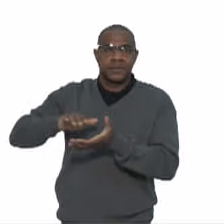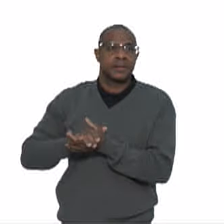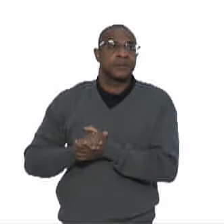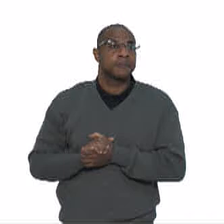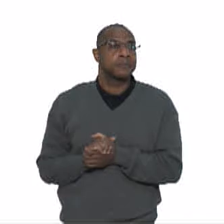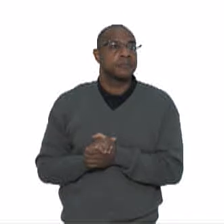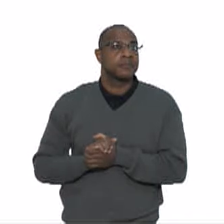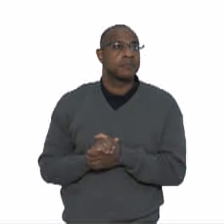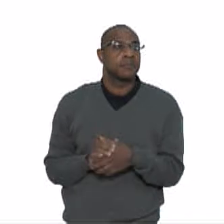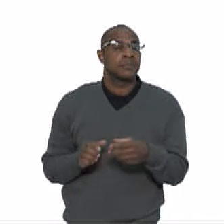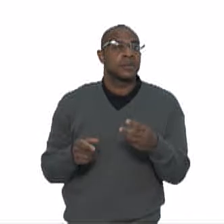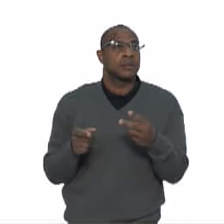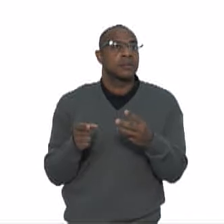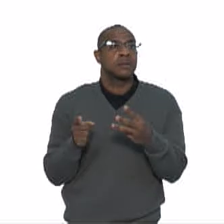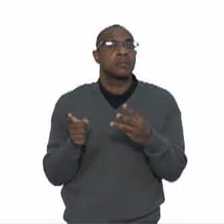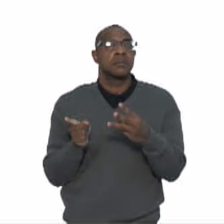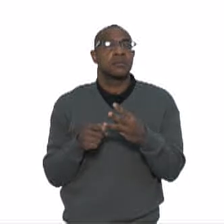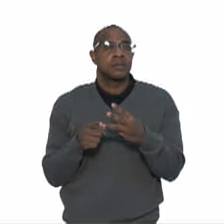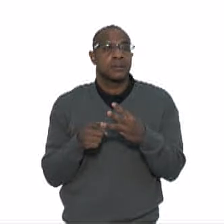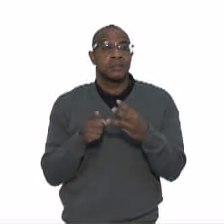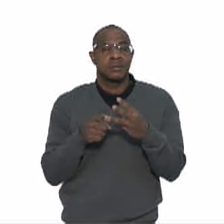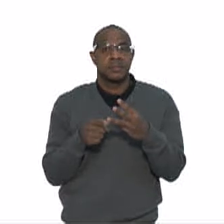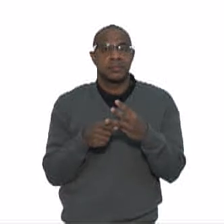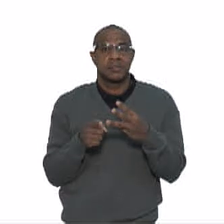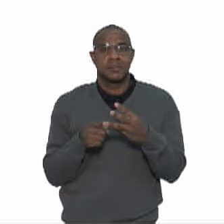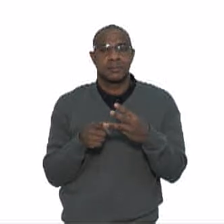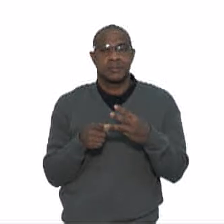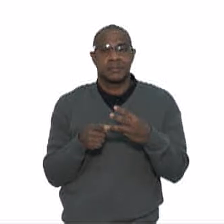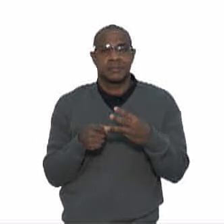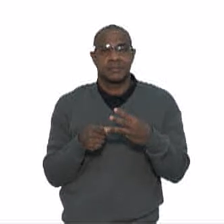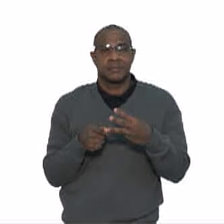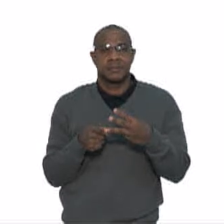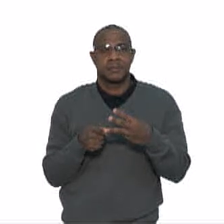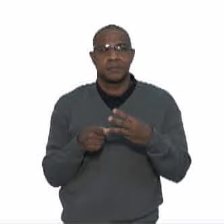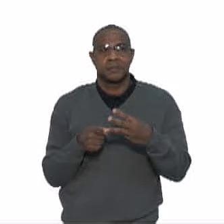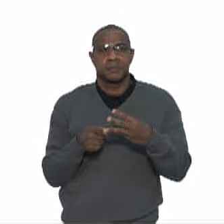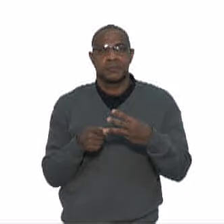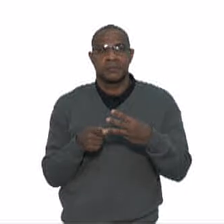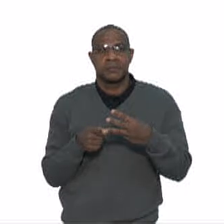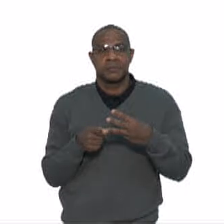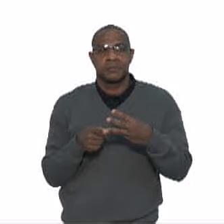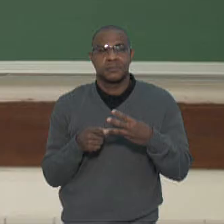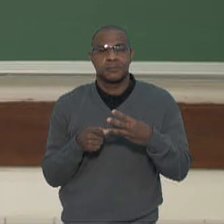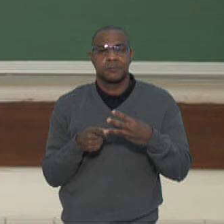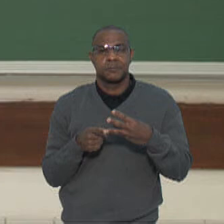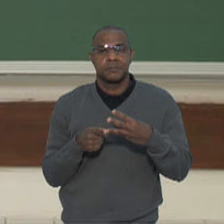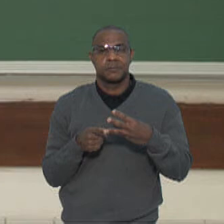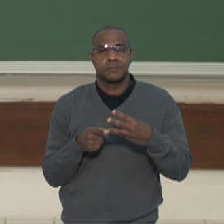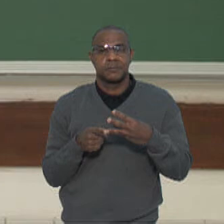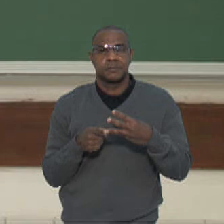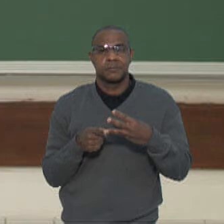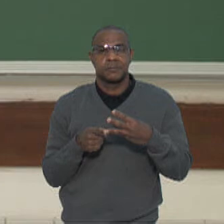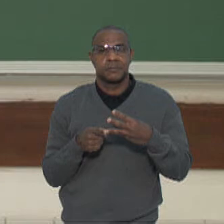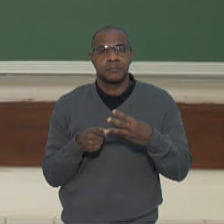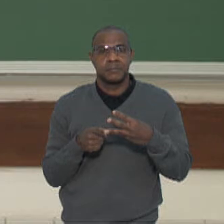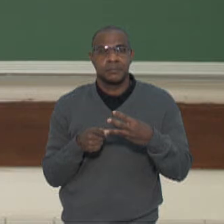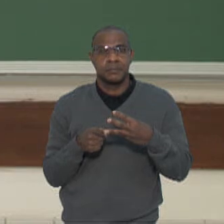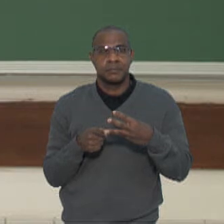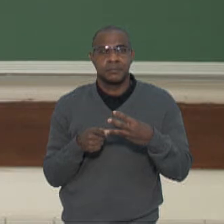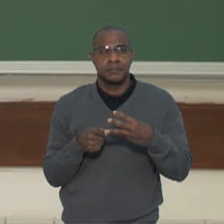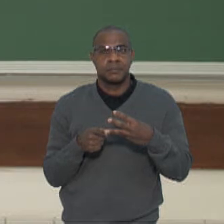Oferecem uma alternativa aos conflitos e à criminalidade. Então, o combate justamente